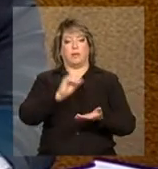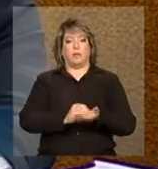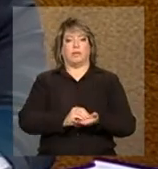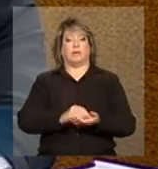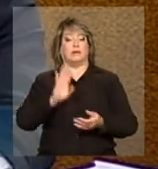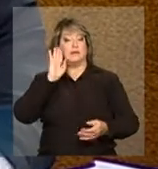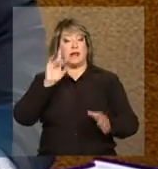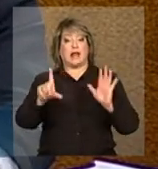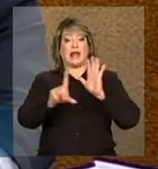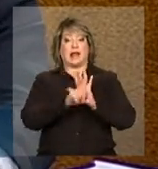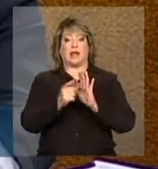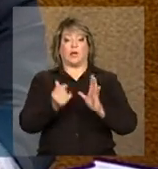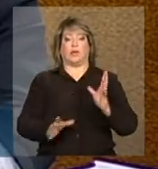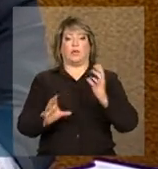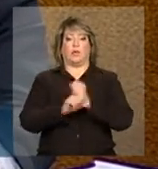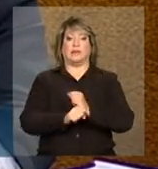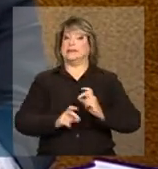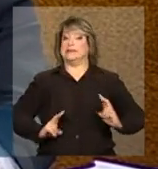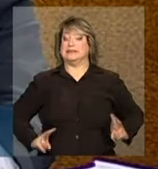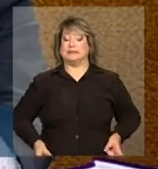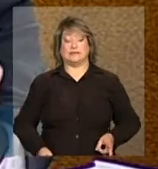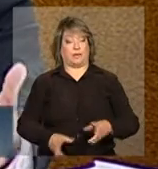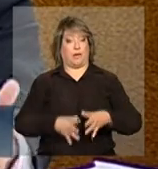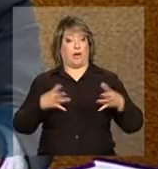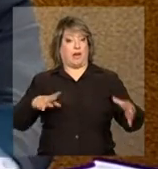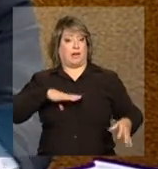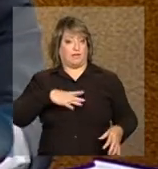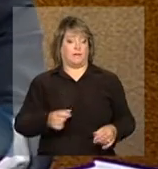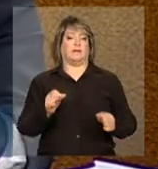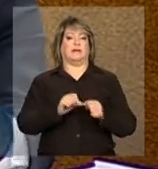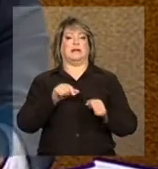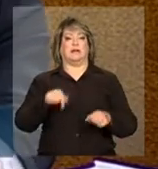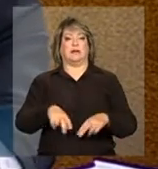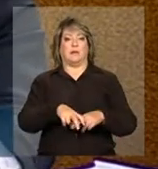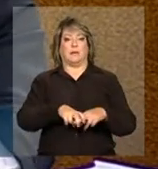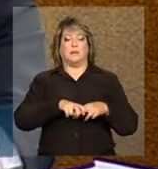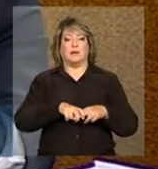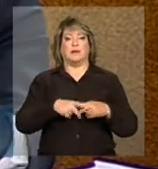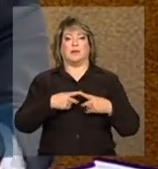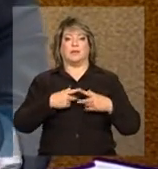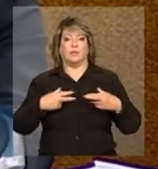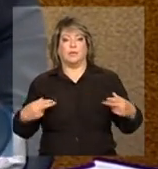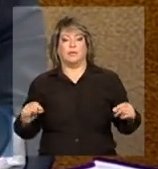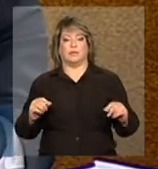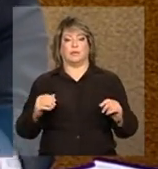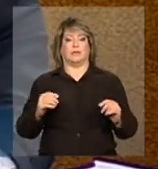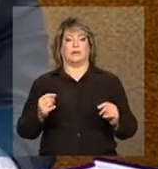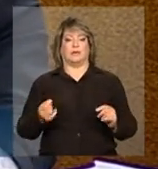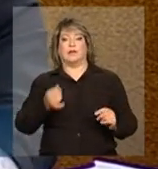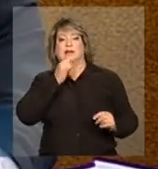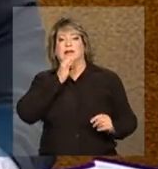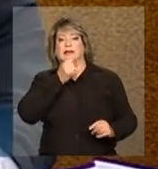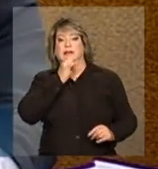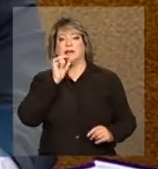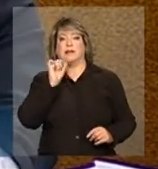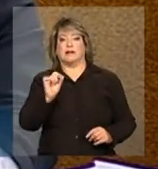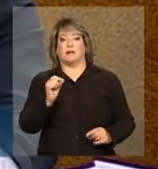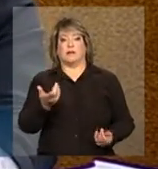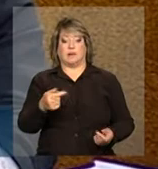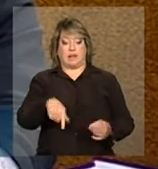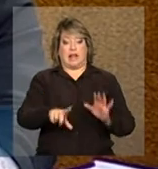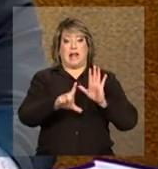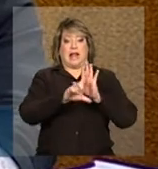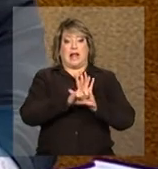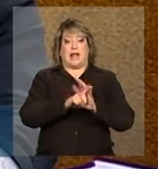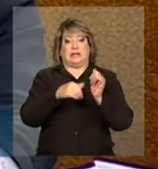lei orçamentária. É sempre um grande desafio fazer isso por conta das tecnicalidades e dos segredos, vamos dizer assim, que uma lei